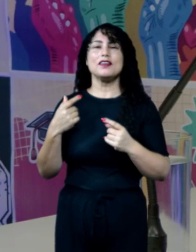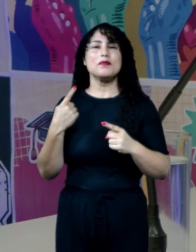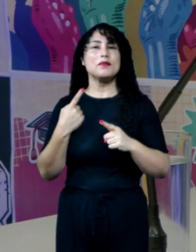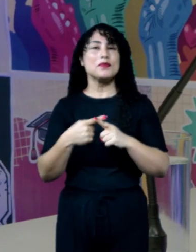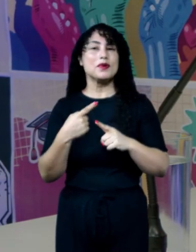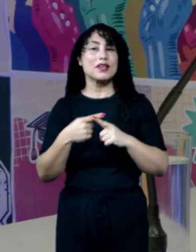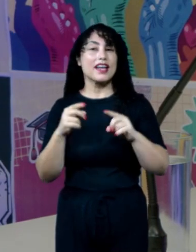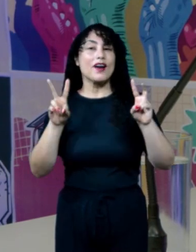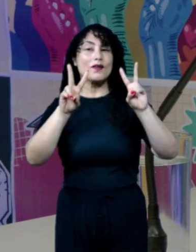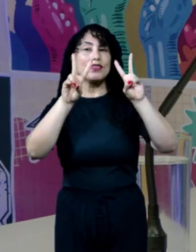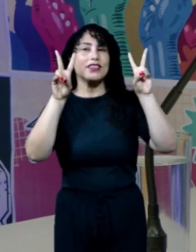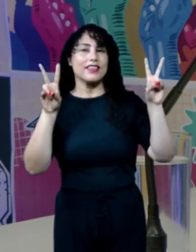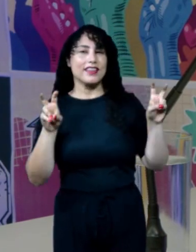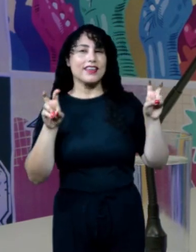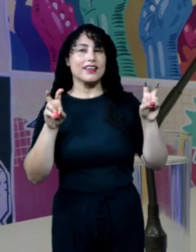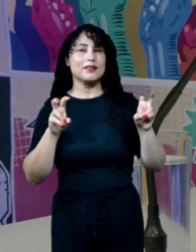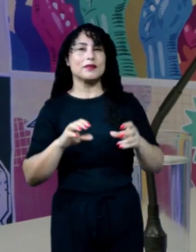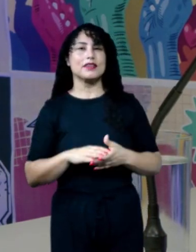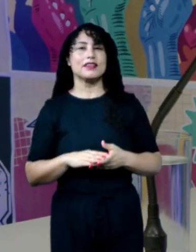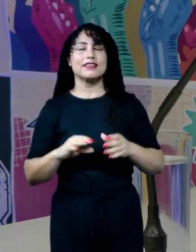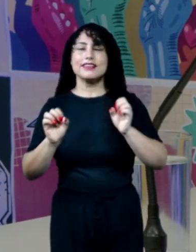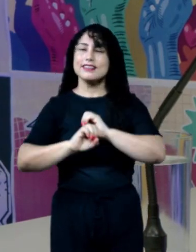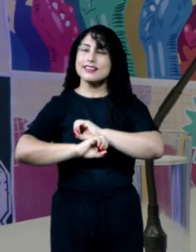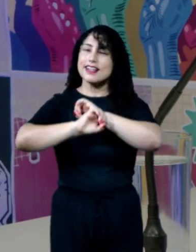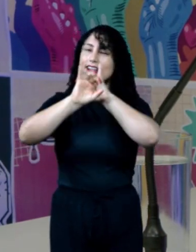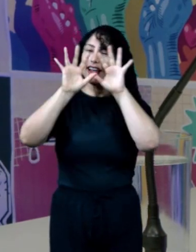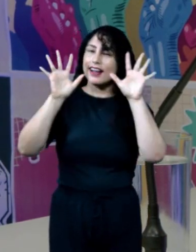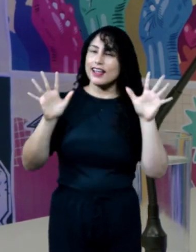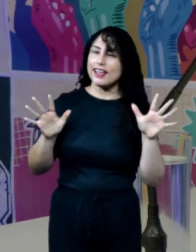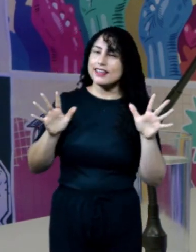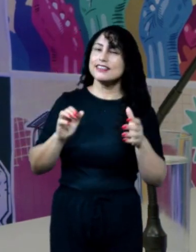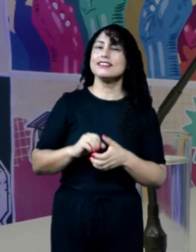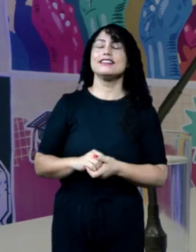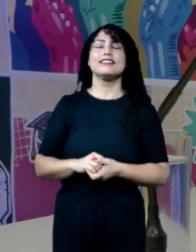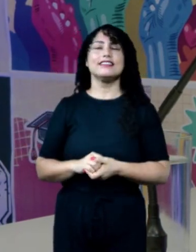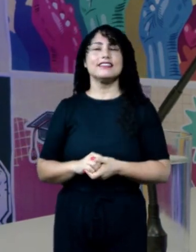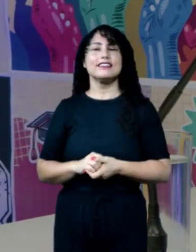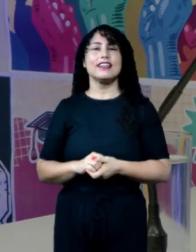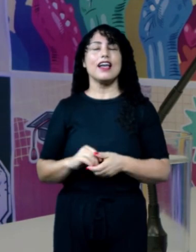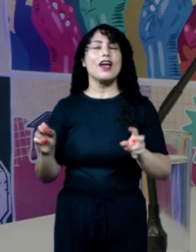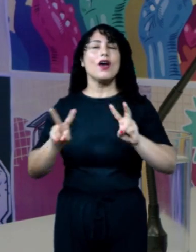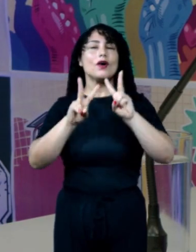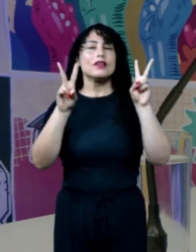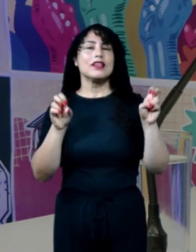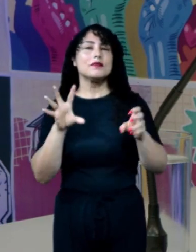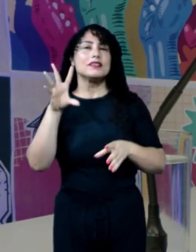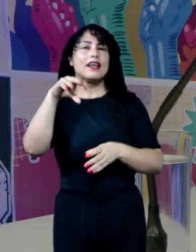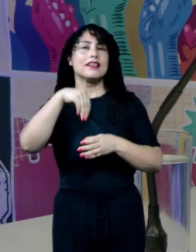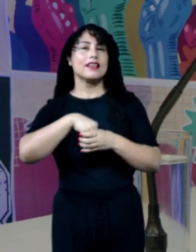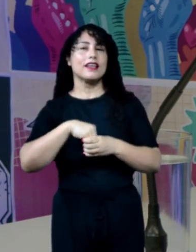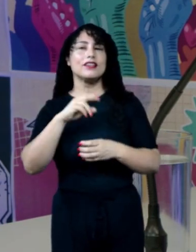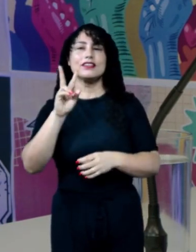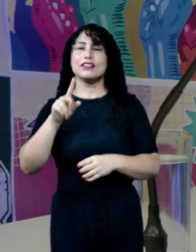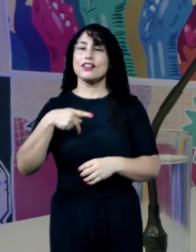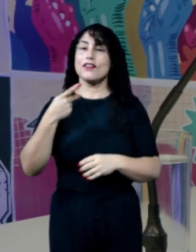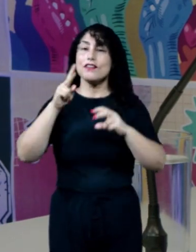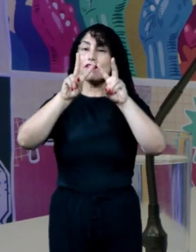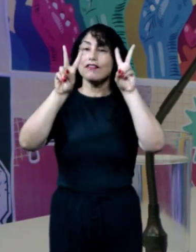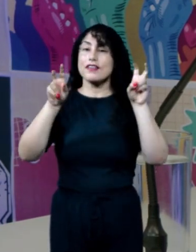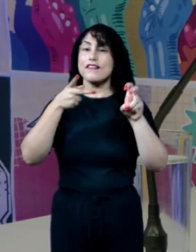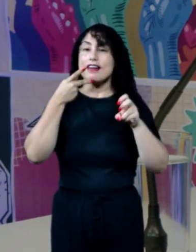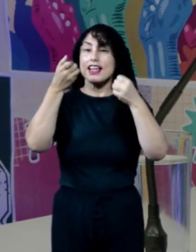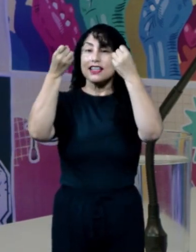é um tema que esclarece, é um tema que está dentro do que nós estamos falando, que são as próprias